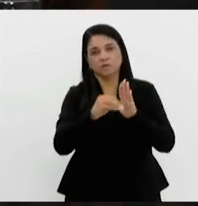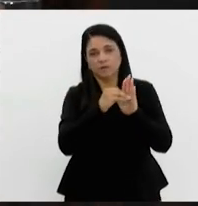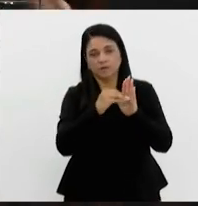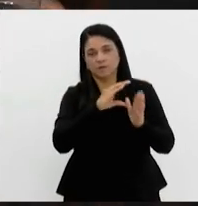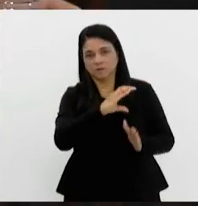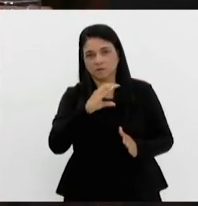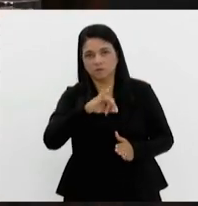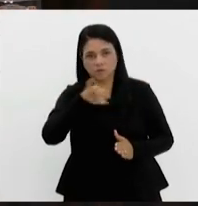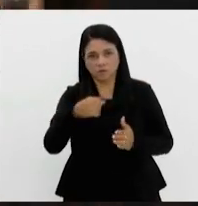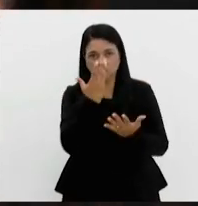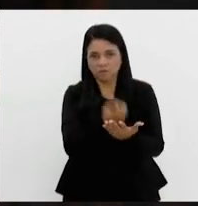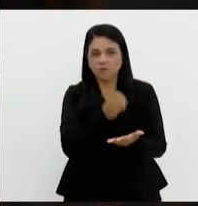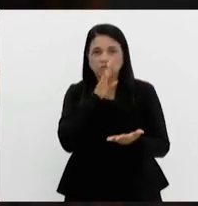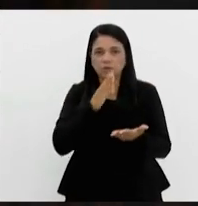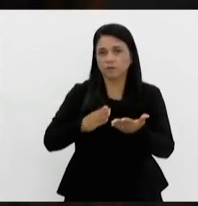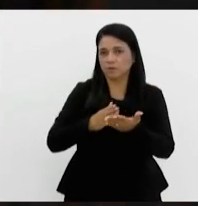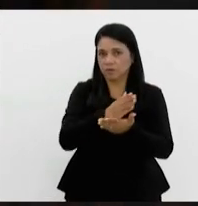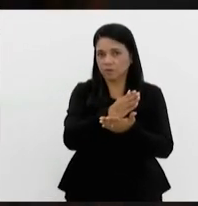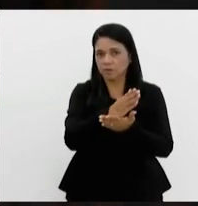estão.